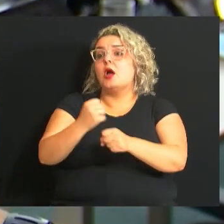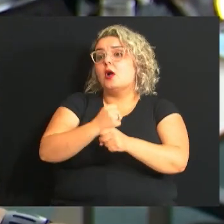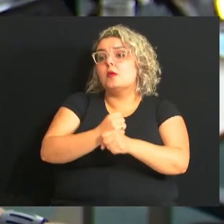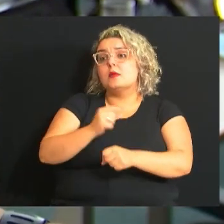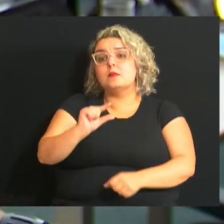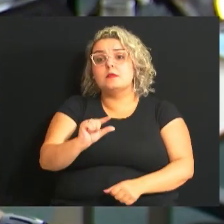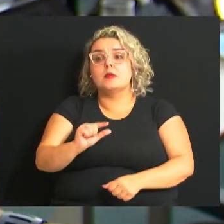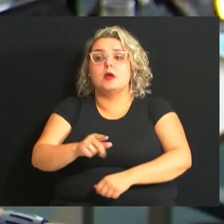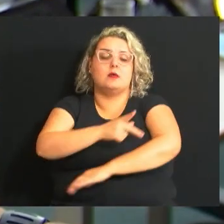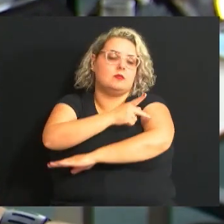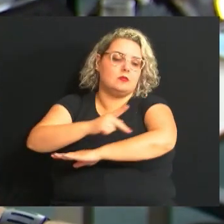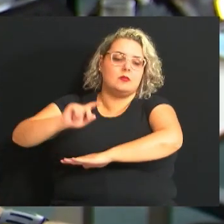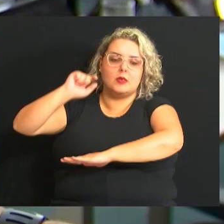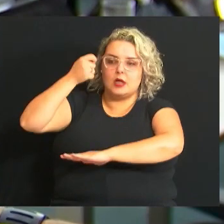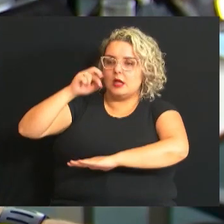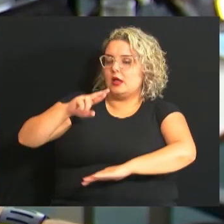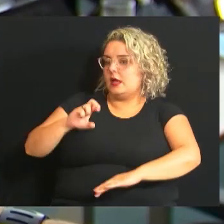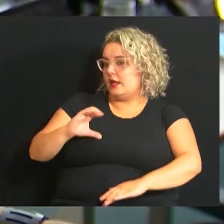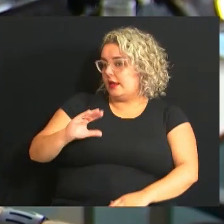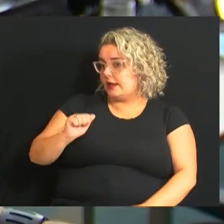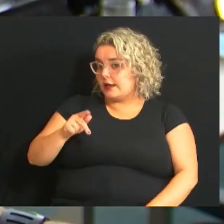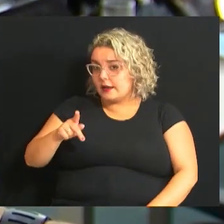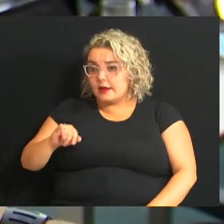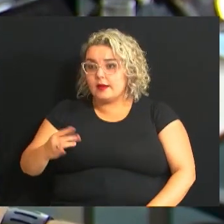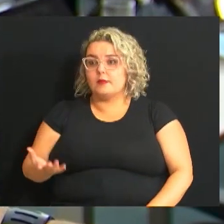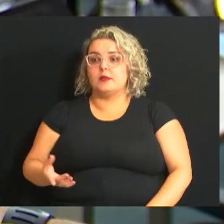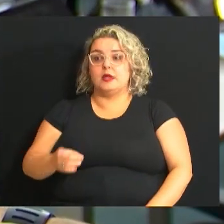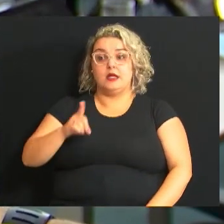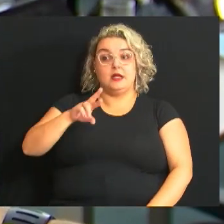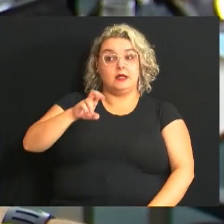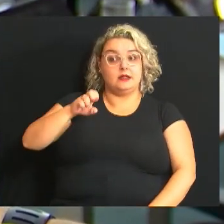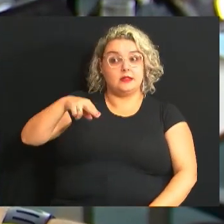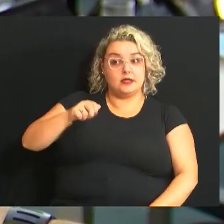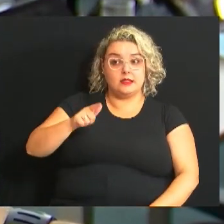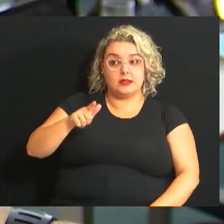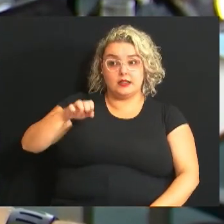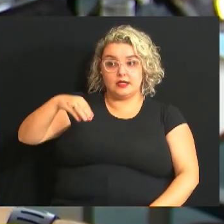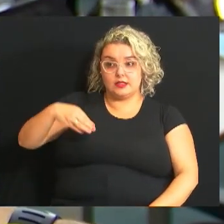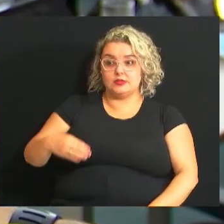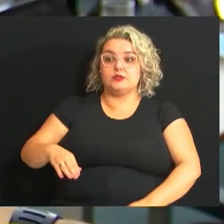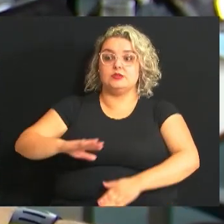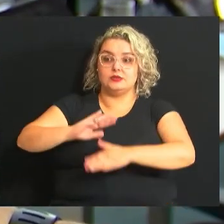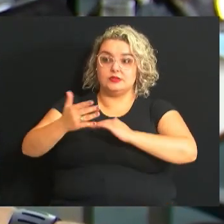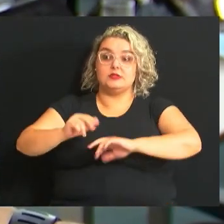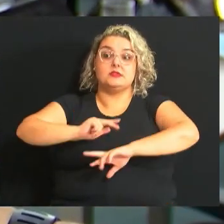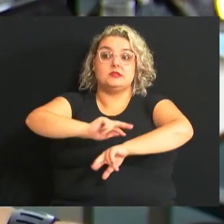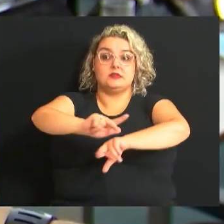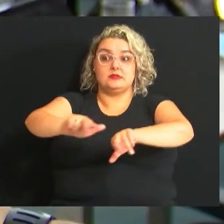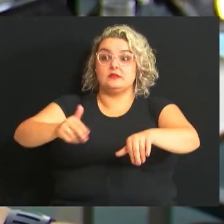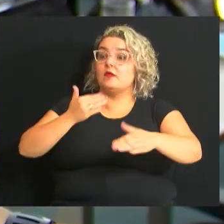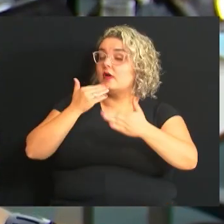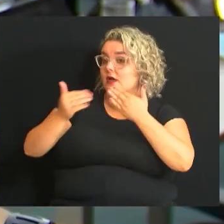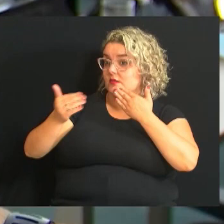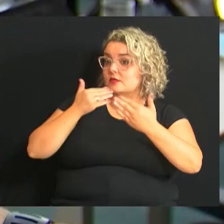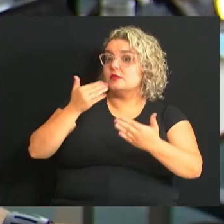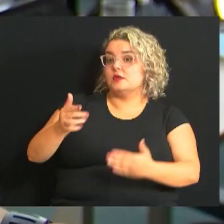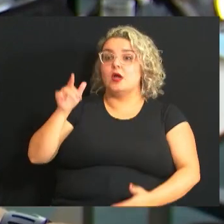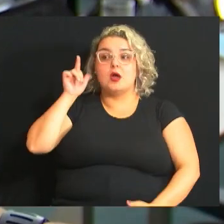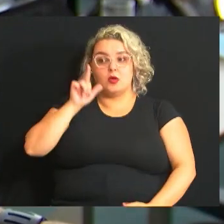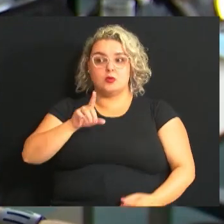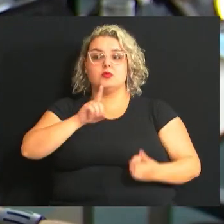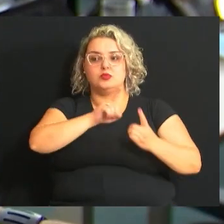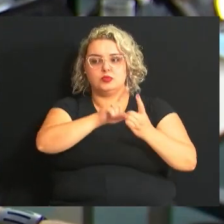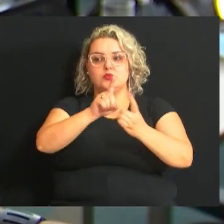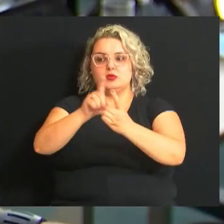pavimentação, recape, drenagem nos bairros, enfim, são muitas demandas que a gente conseguiu atender a partir das